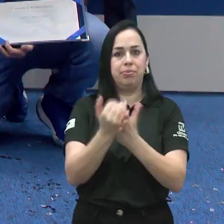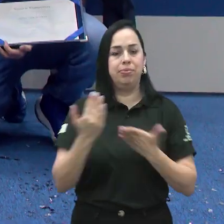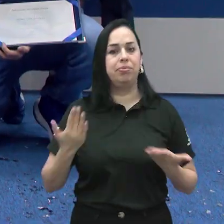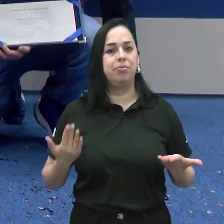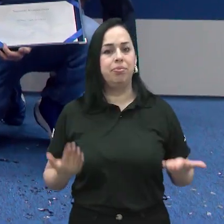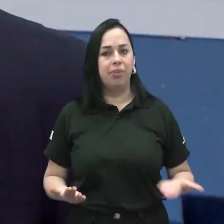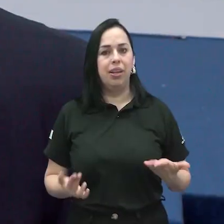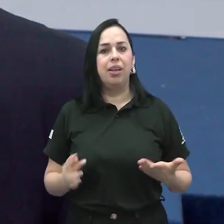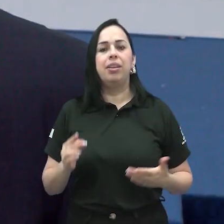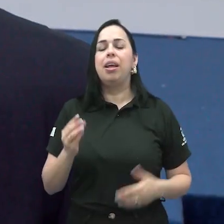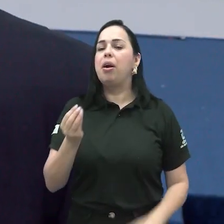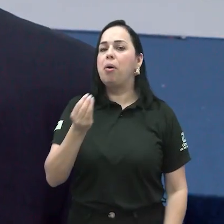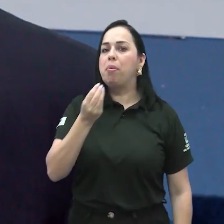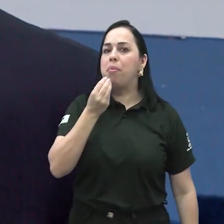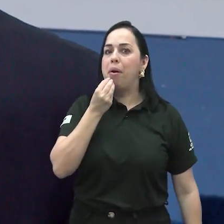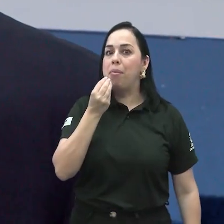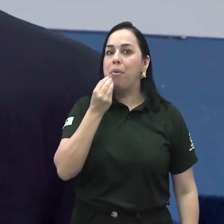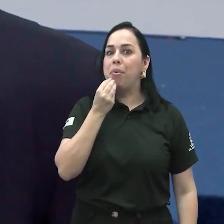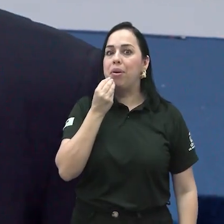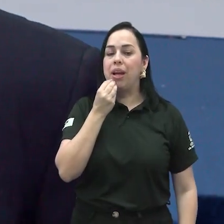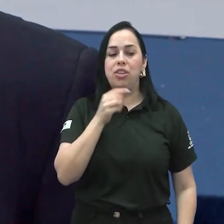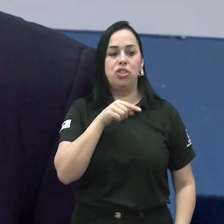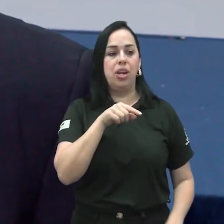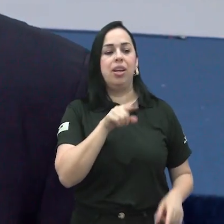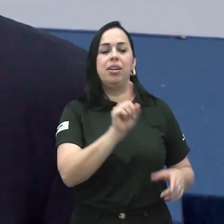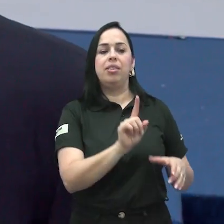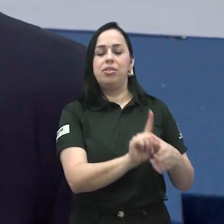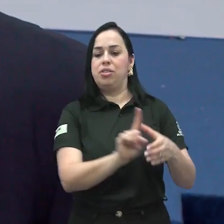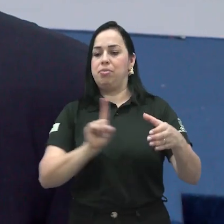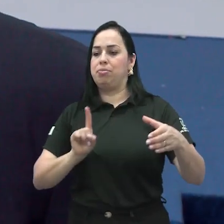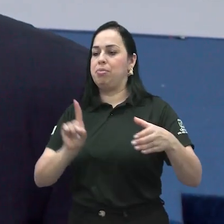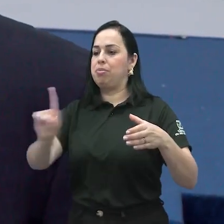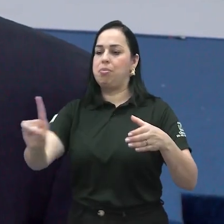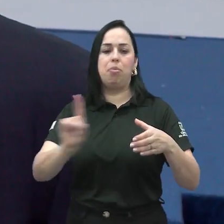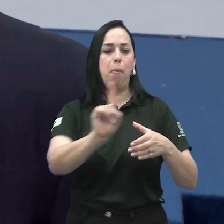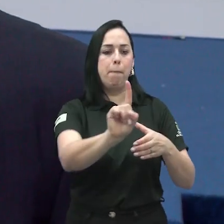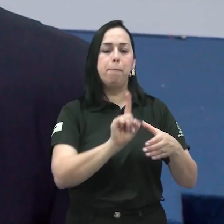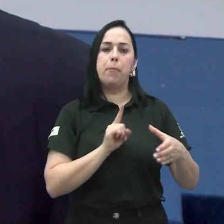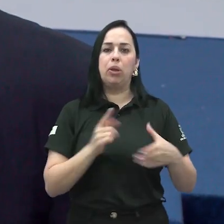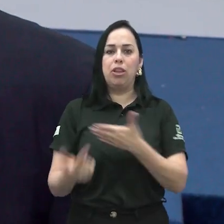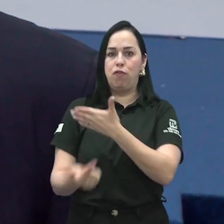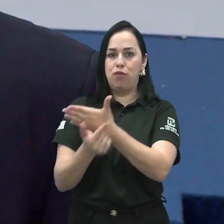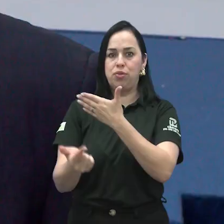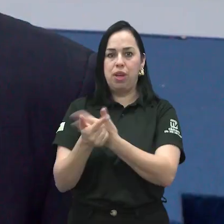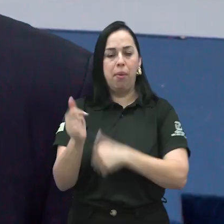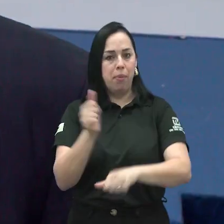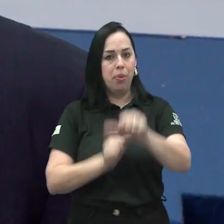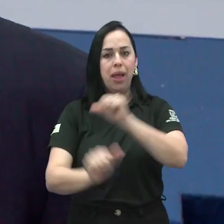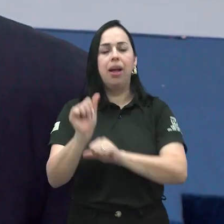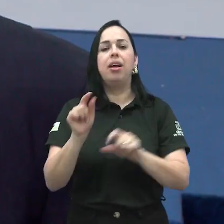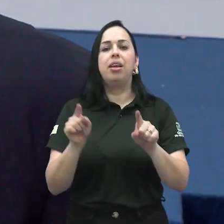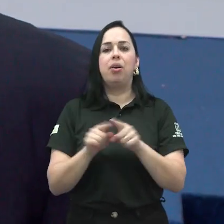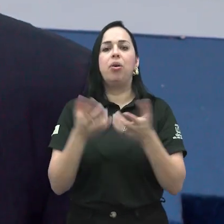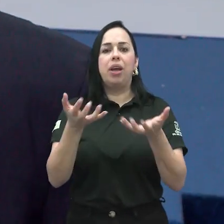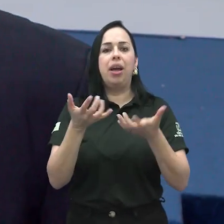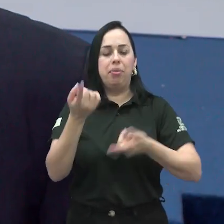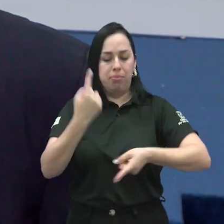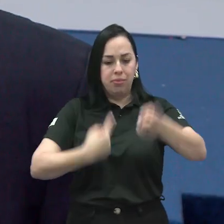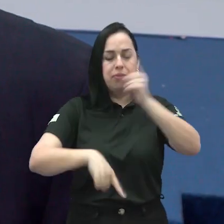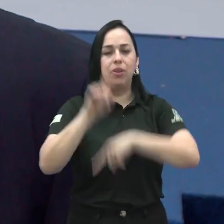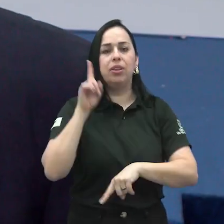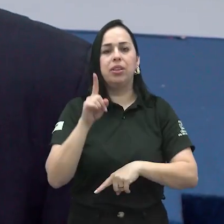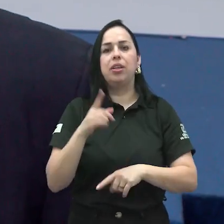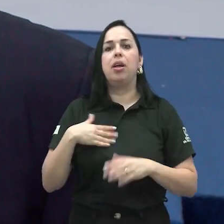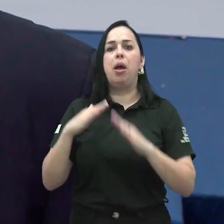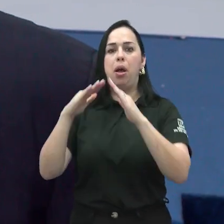Câmara de São José. A gente também tem oportunidade de mudar de setor, de mudar de cargo. Então, eu espero muito evoluir aqui dentro. Eu